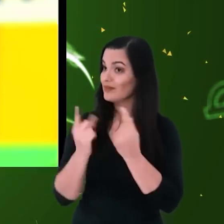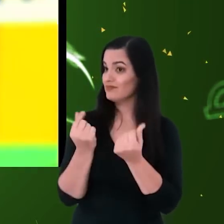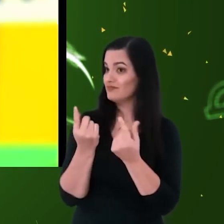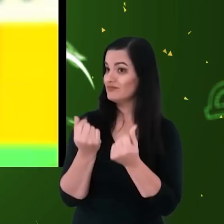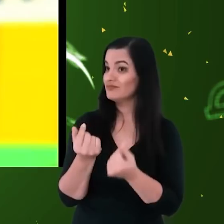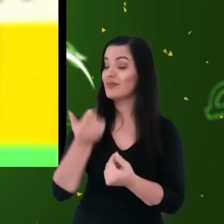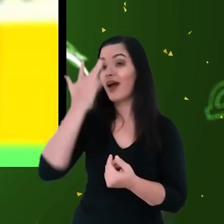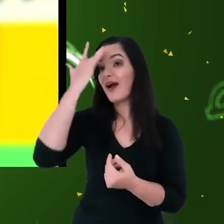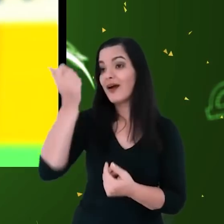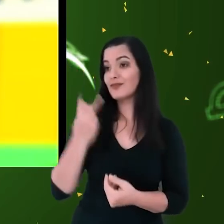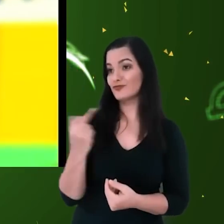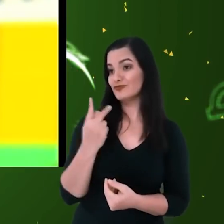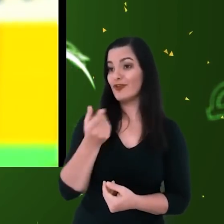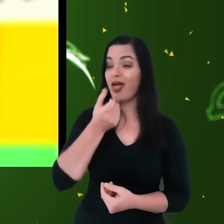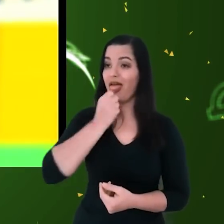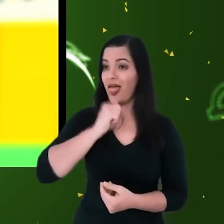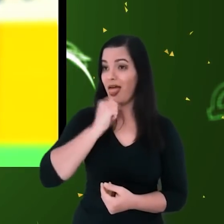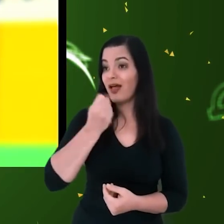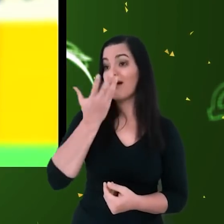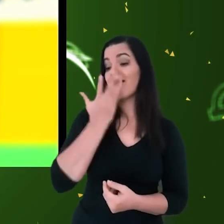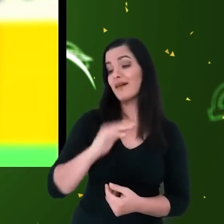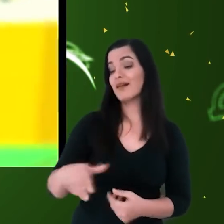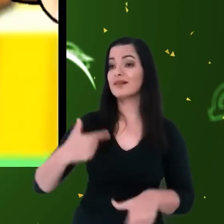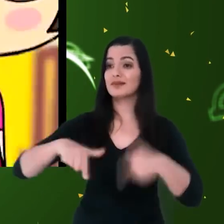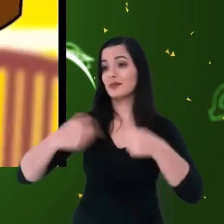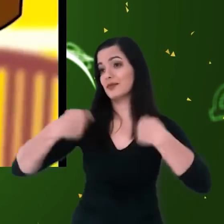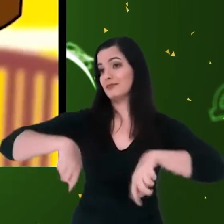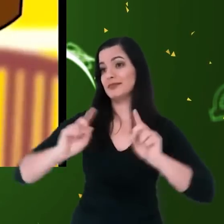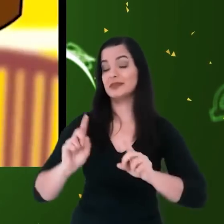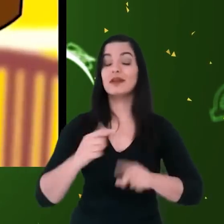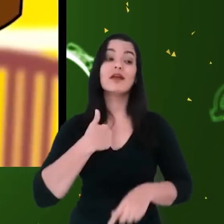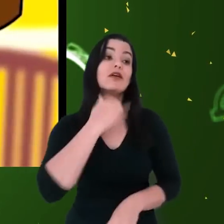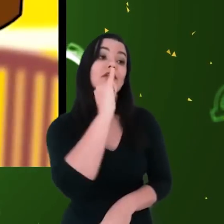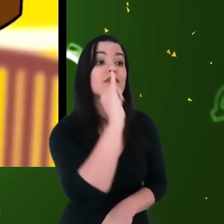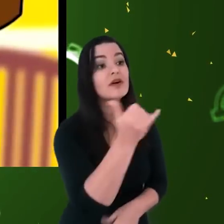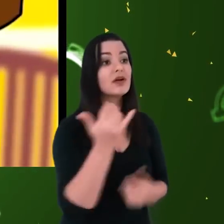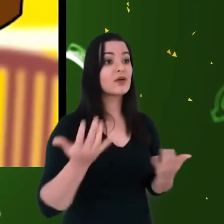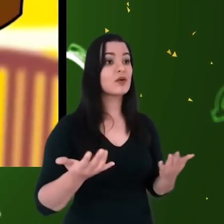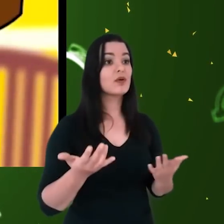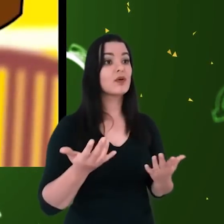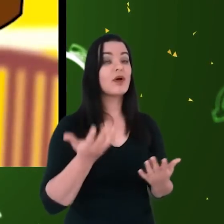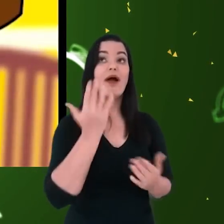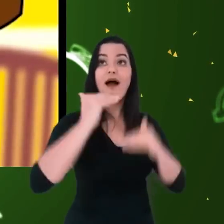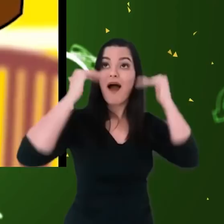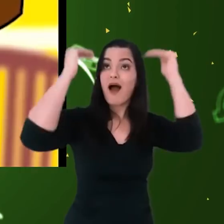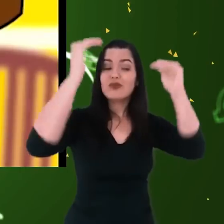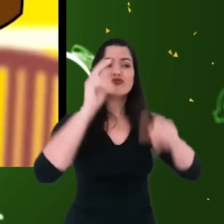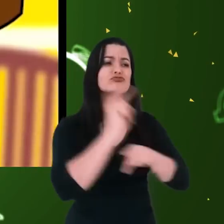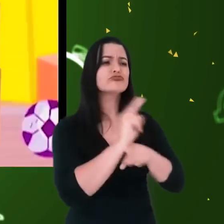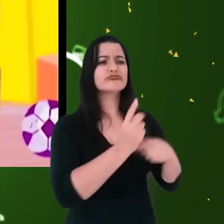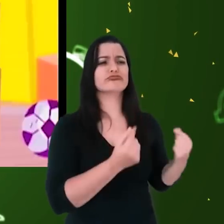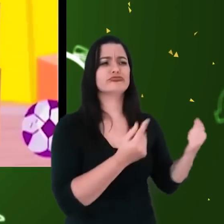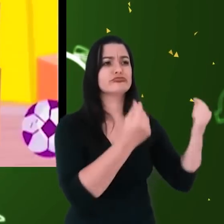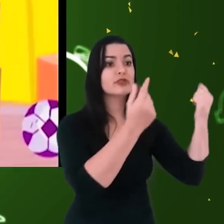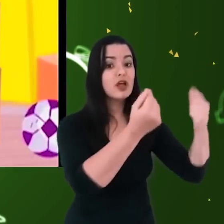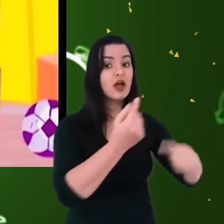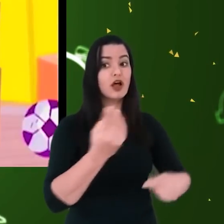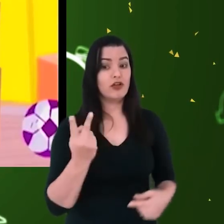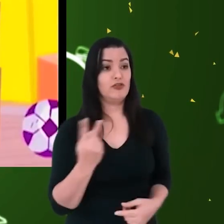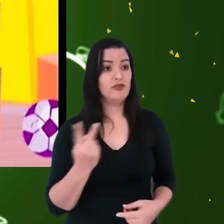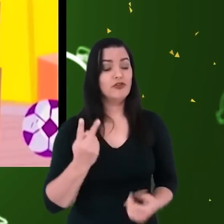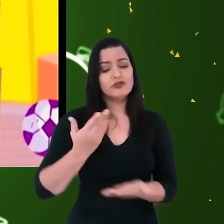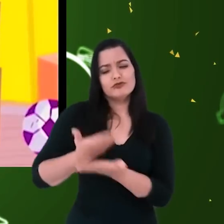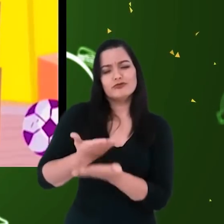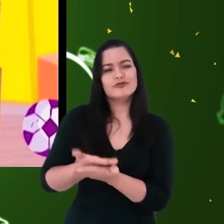tomar sorvete amanhã. E que criança não tem que trabalhar. Foi o que eu disse. Adulto é que cuida de dinheiro. A gente tem